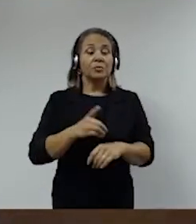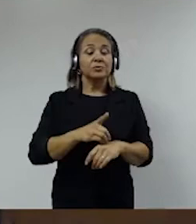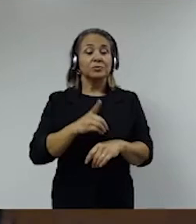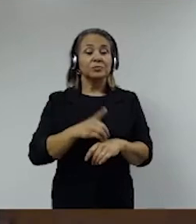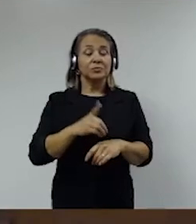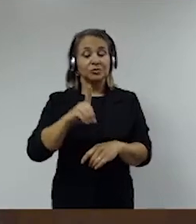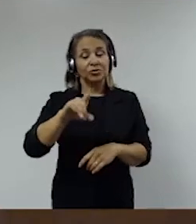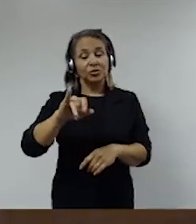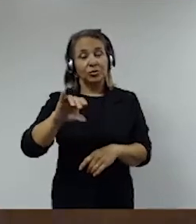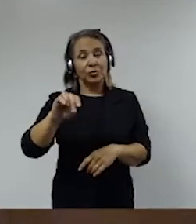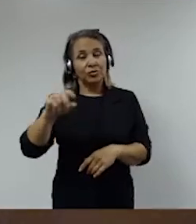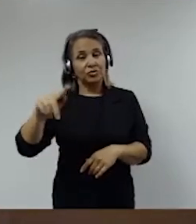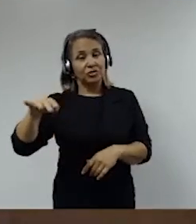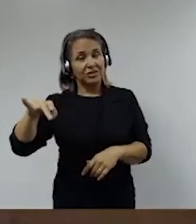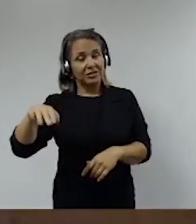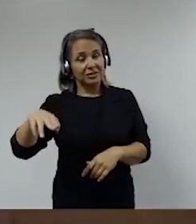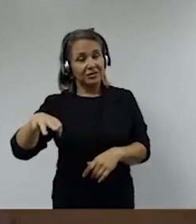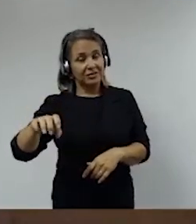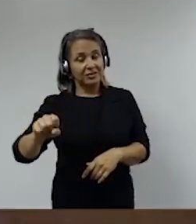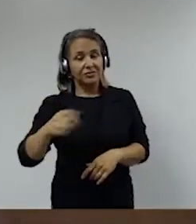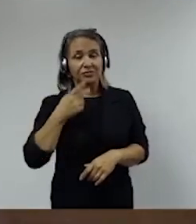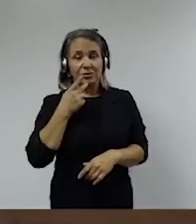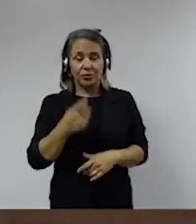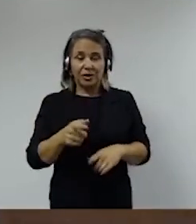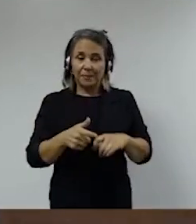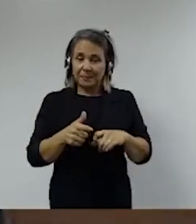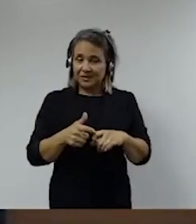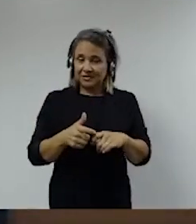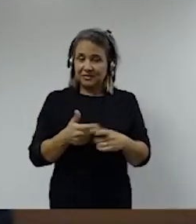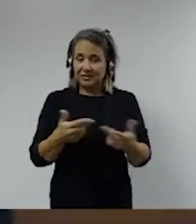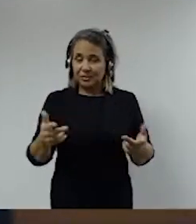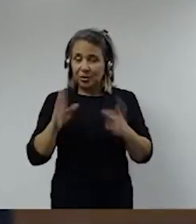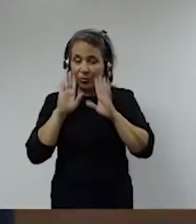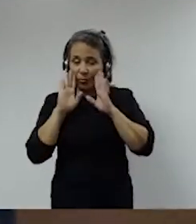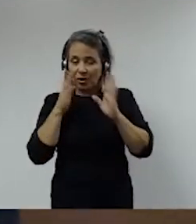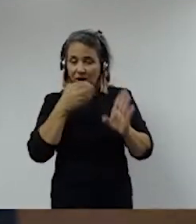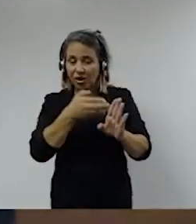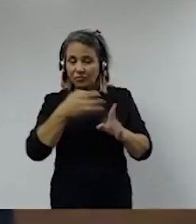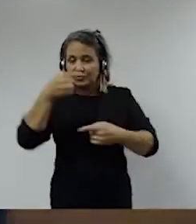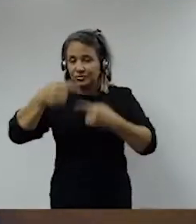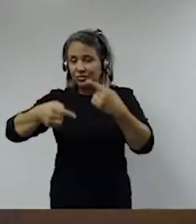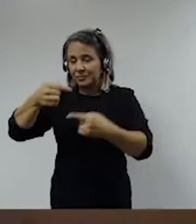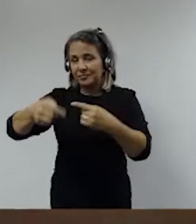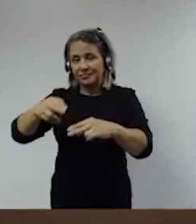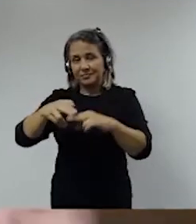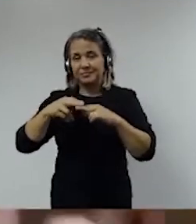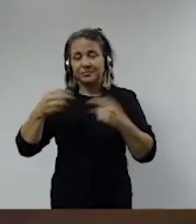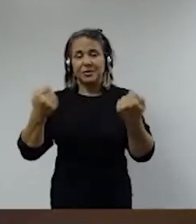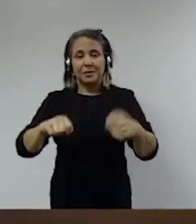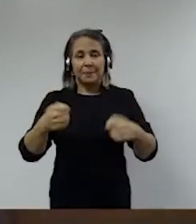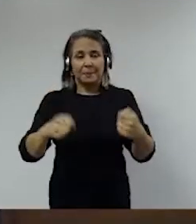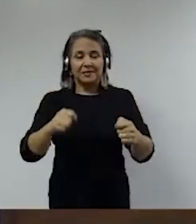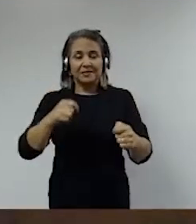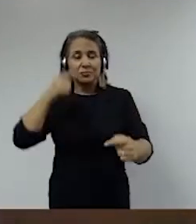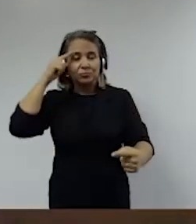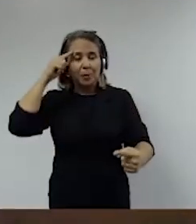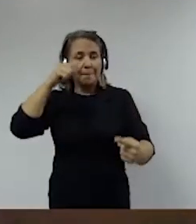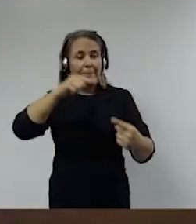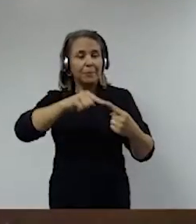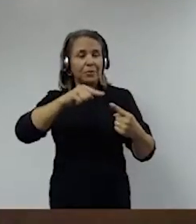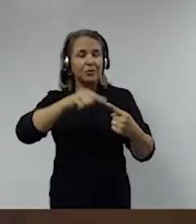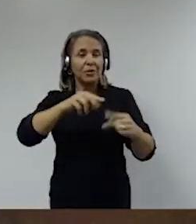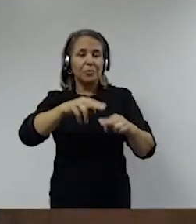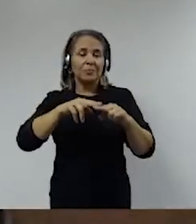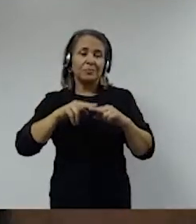tratou, a telemedicina, apesar de ser hoje alvo de debate em virtude de uma necessidade pontual trazida